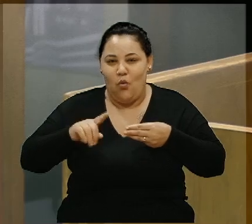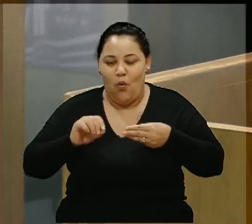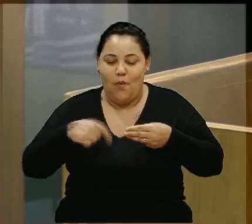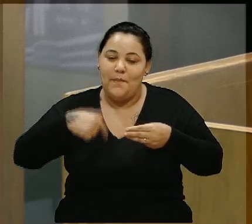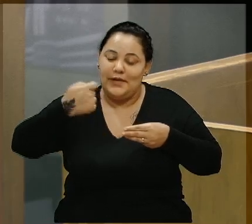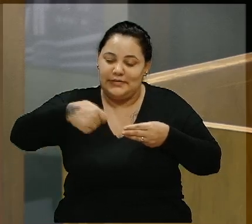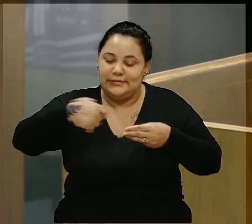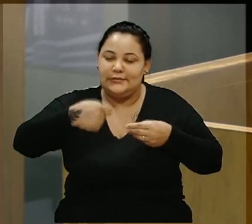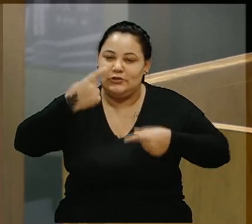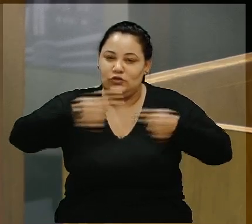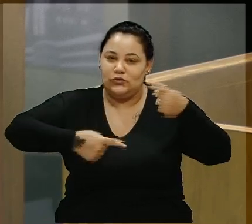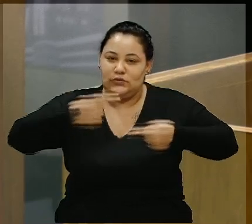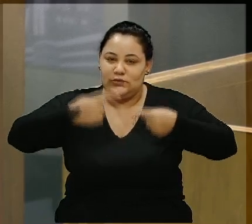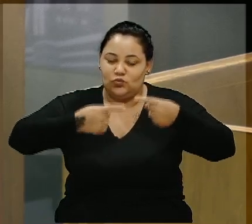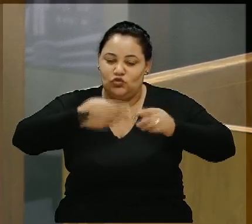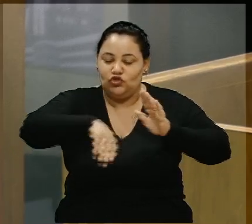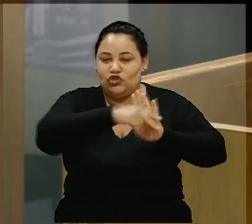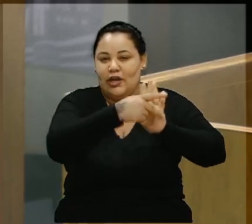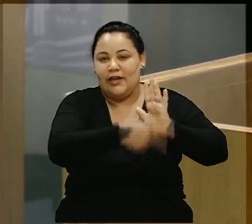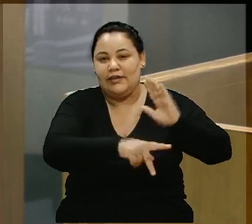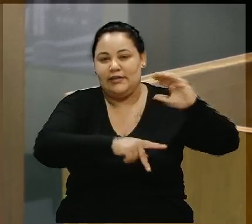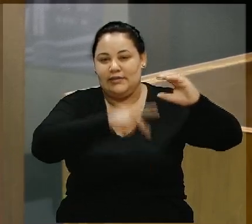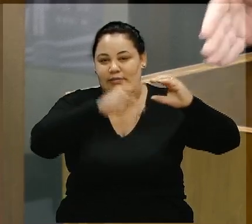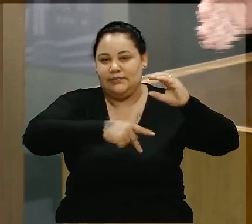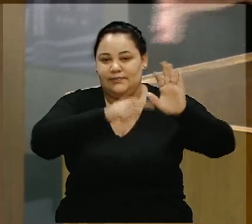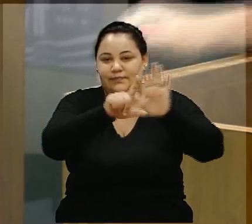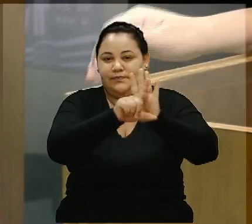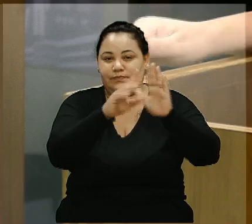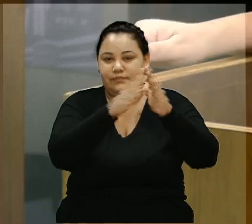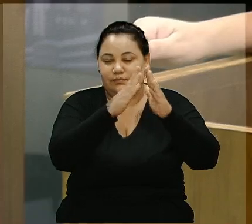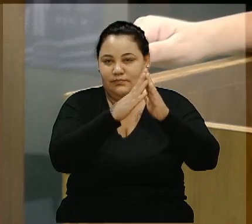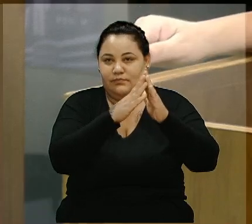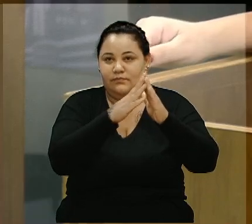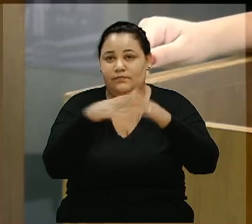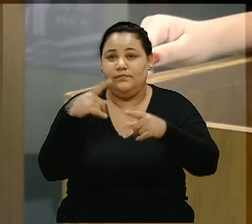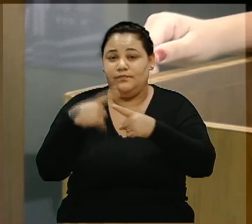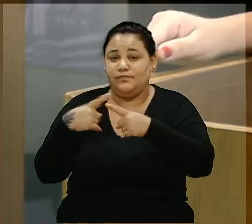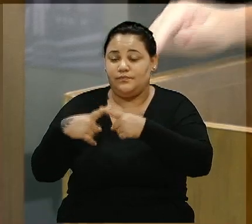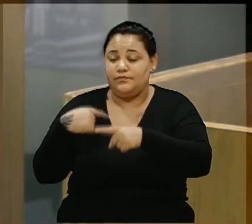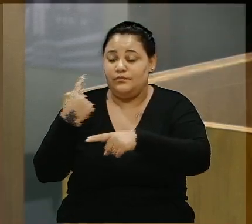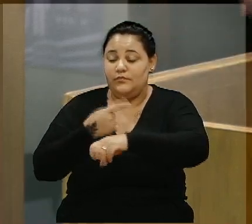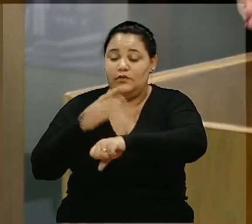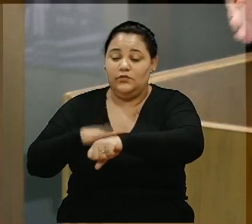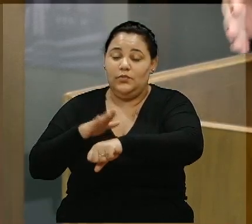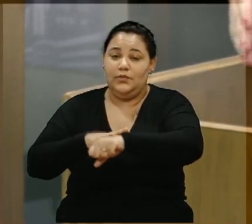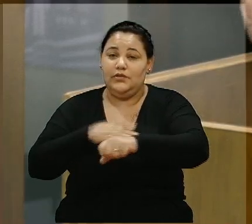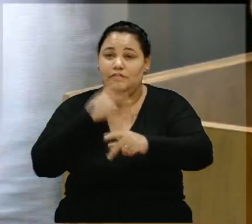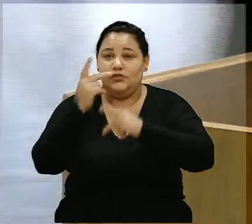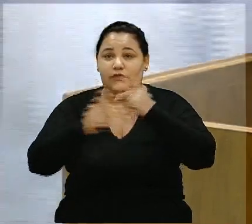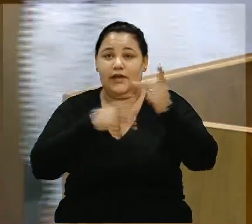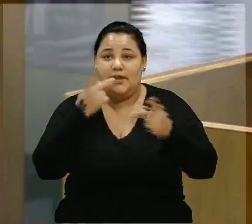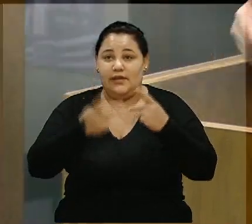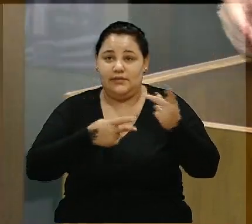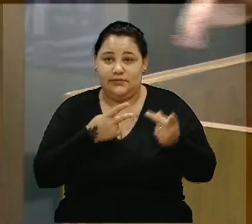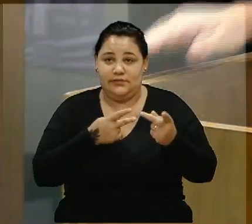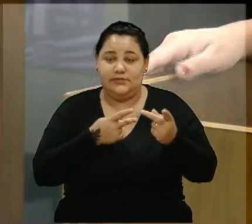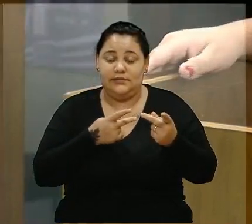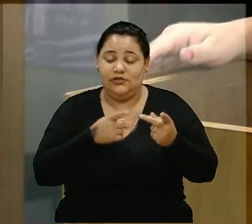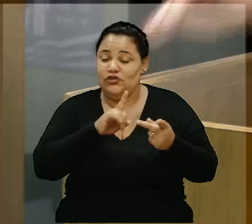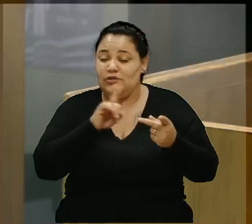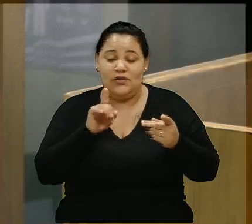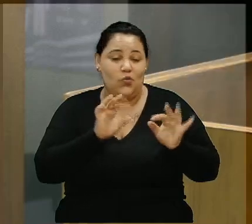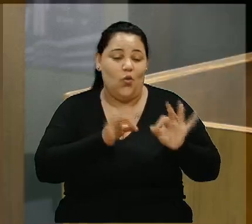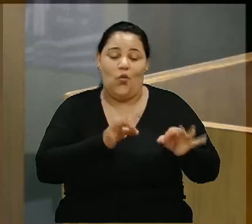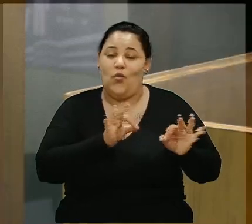aqui nessa casa legislativa, porque aqui é o nosso momento de fala, é o nosso momento de discordar das